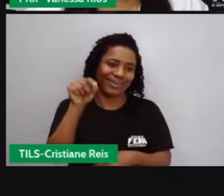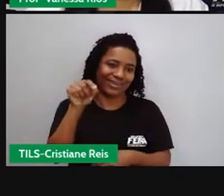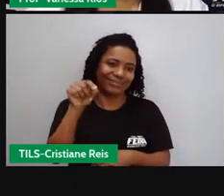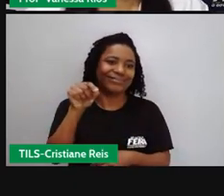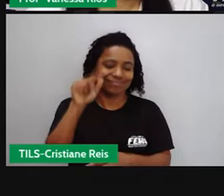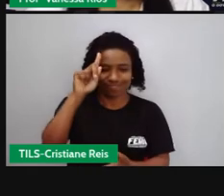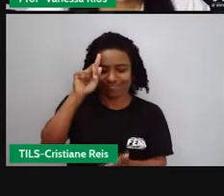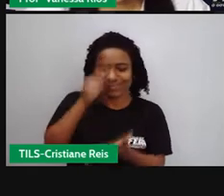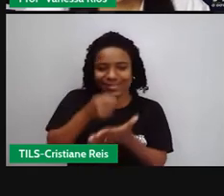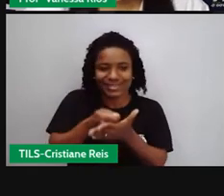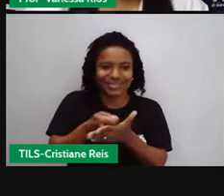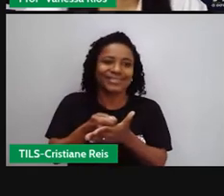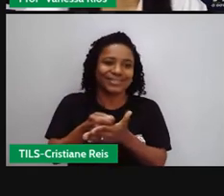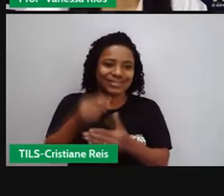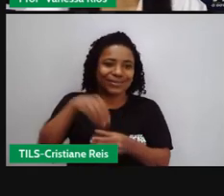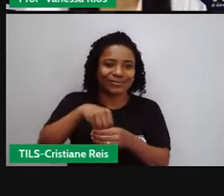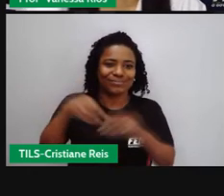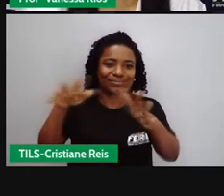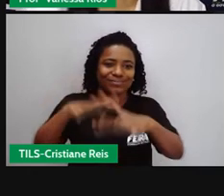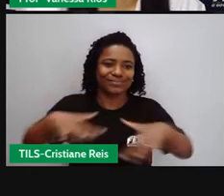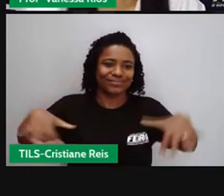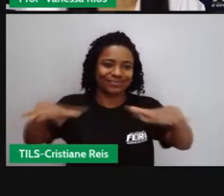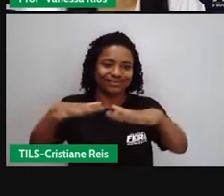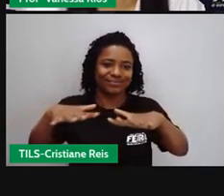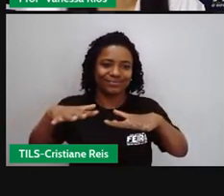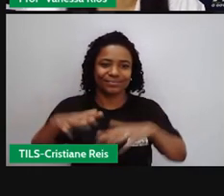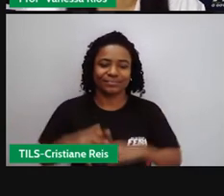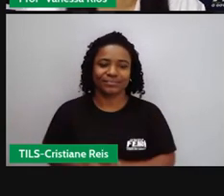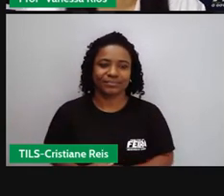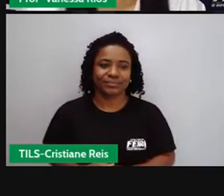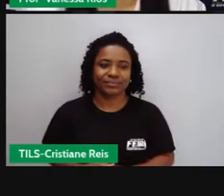decisão das pessoas.